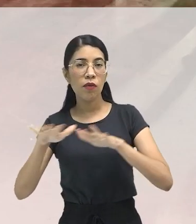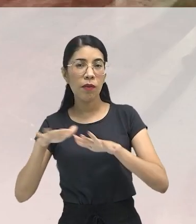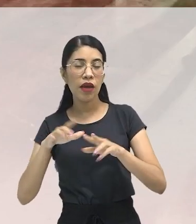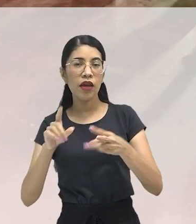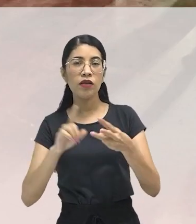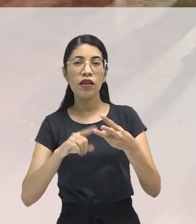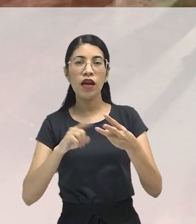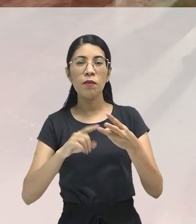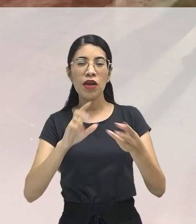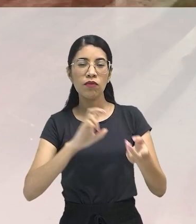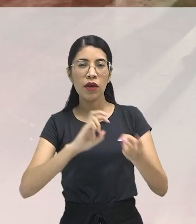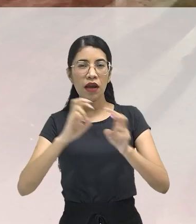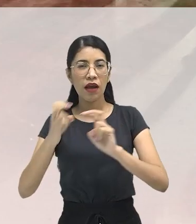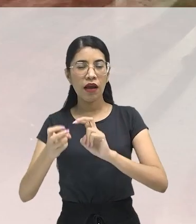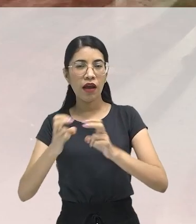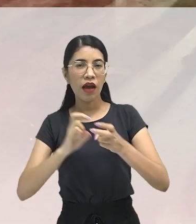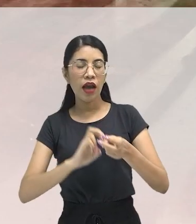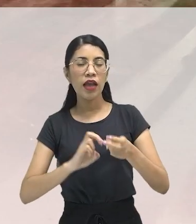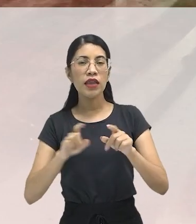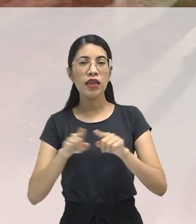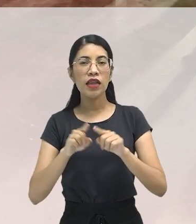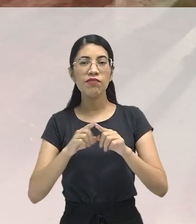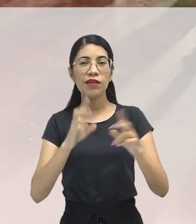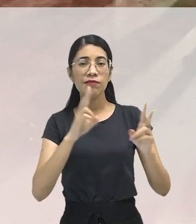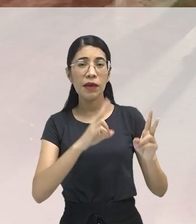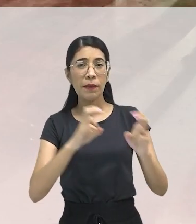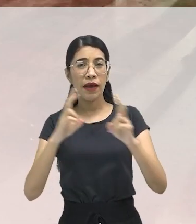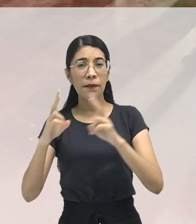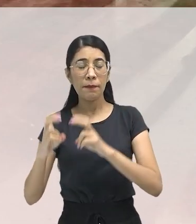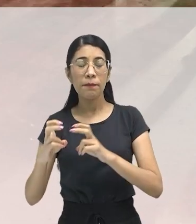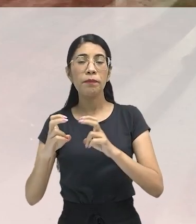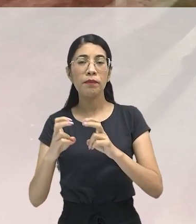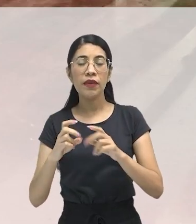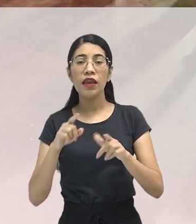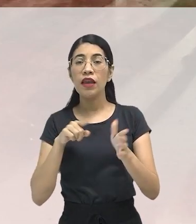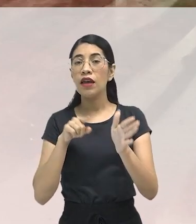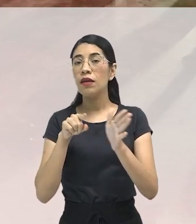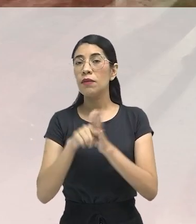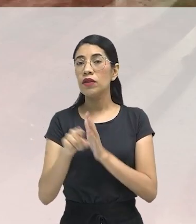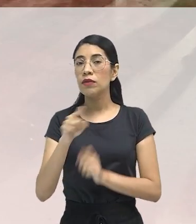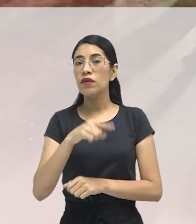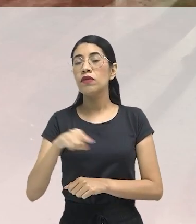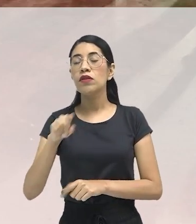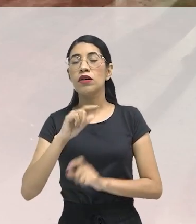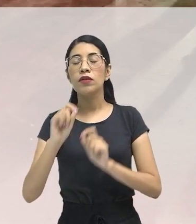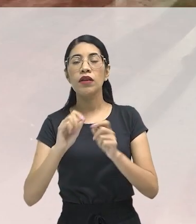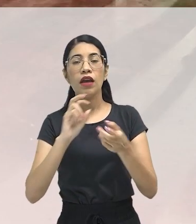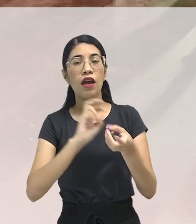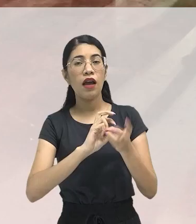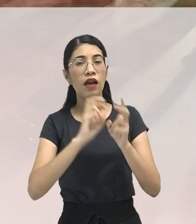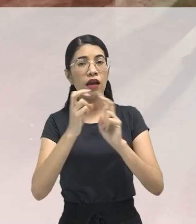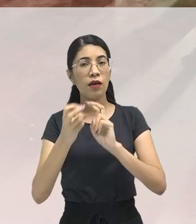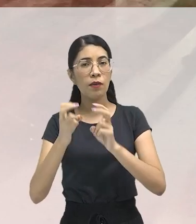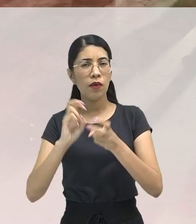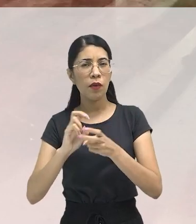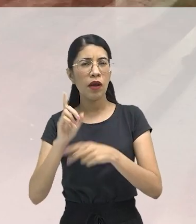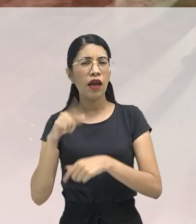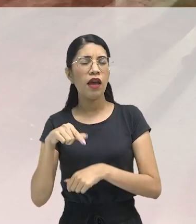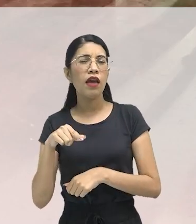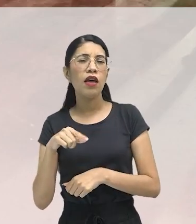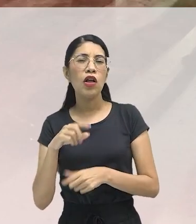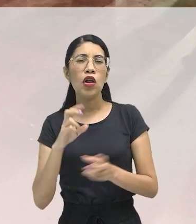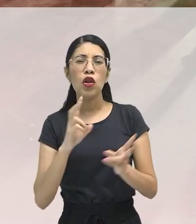movimento, jogo, combate. E eu pergunto a vocês, capoeira é